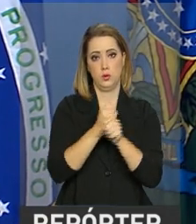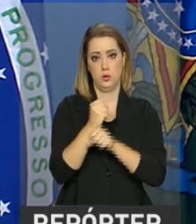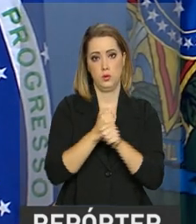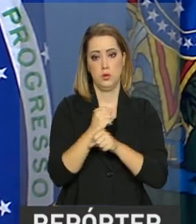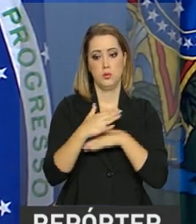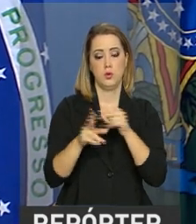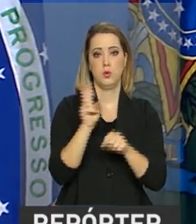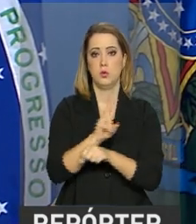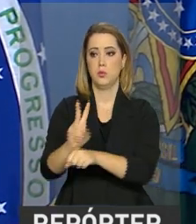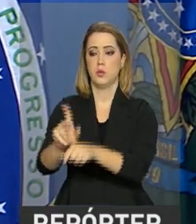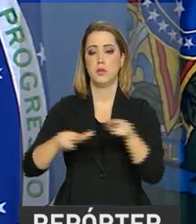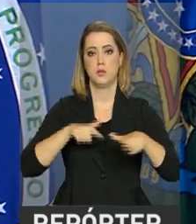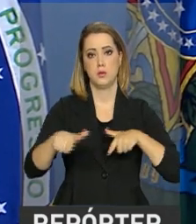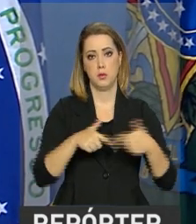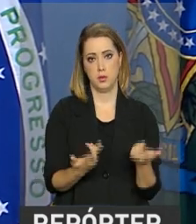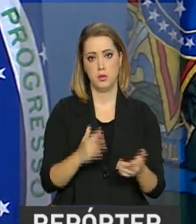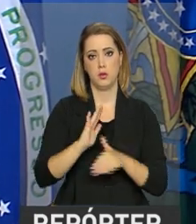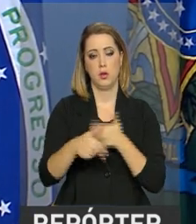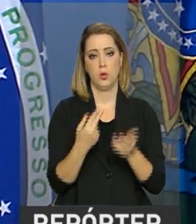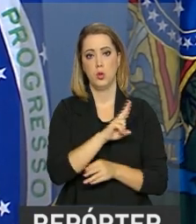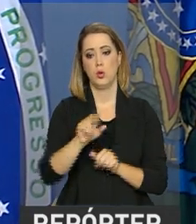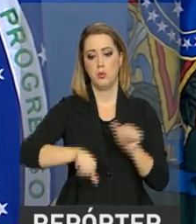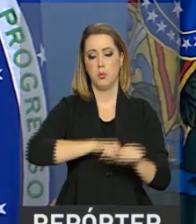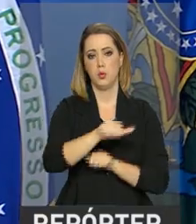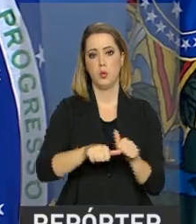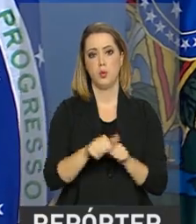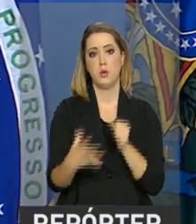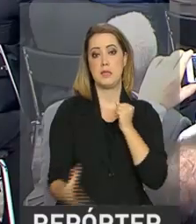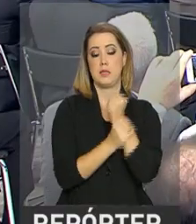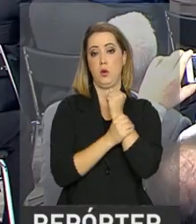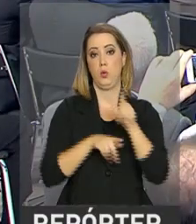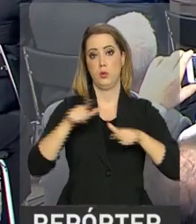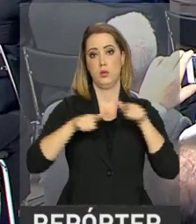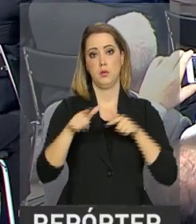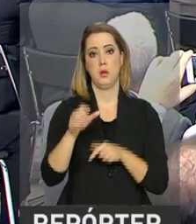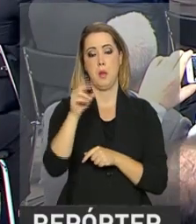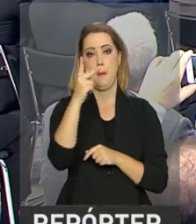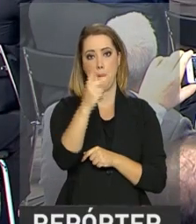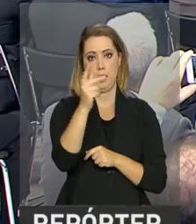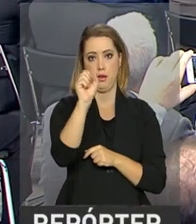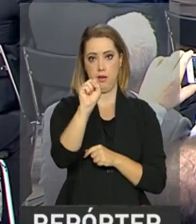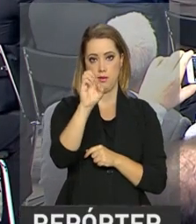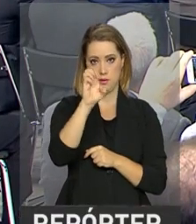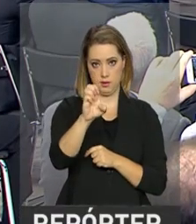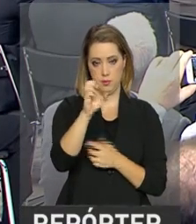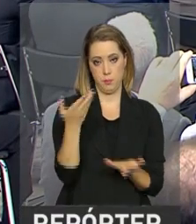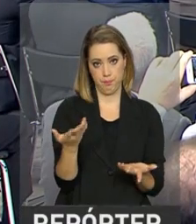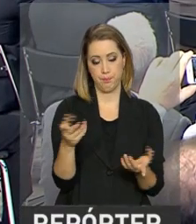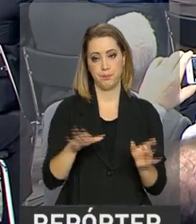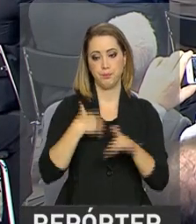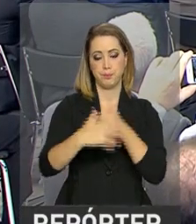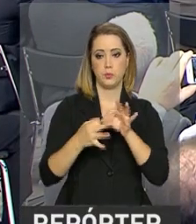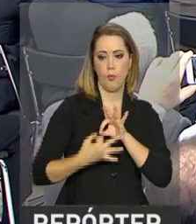nacional de proteção ao emprego que passa a se chamar programa seguro do emprego o PSE o programa foi prorrogado